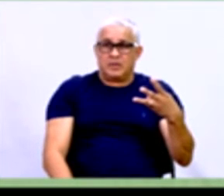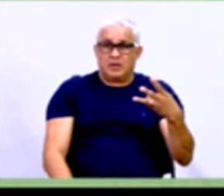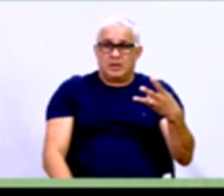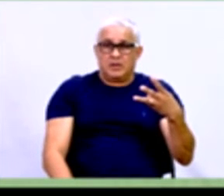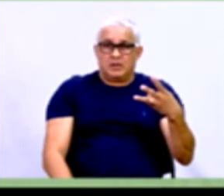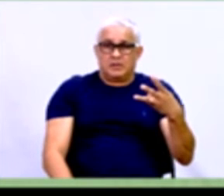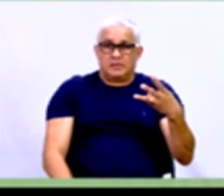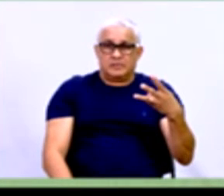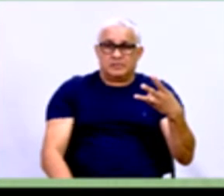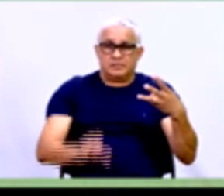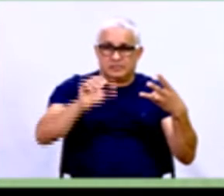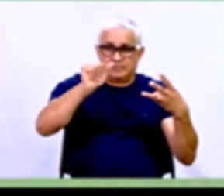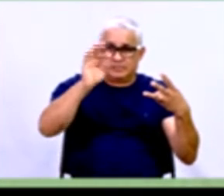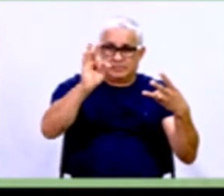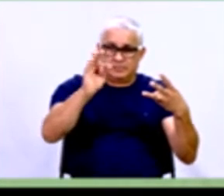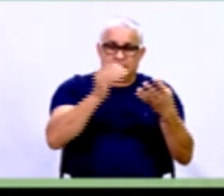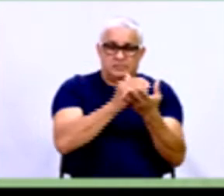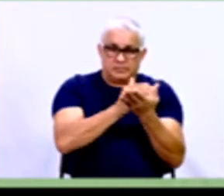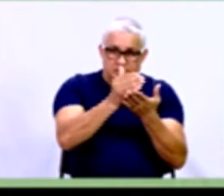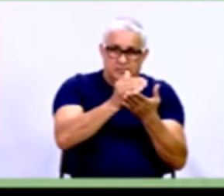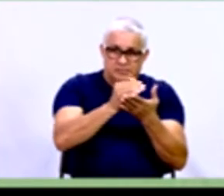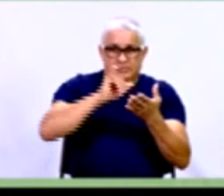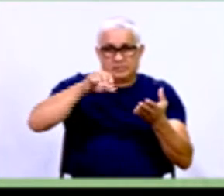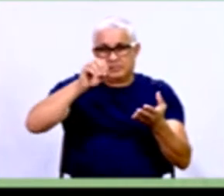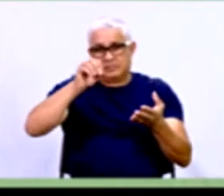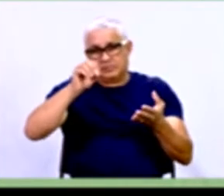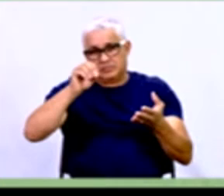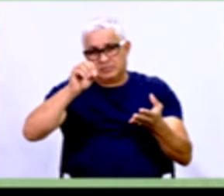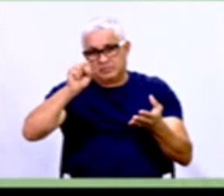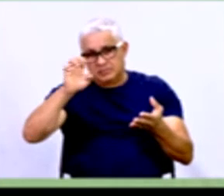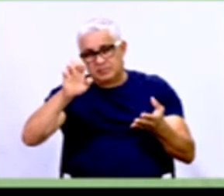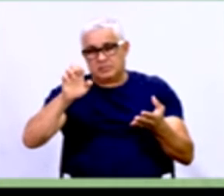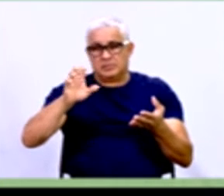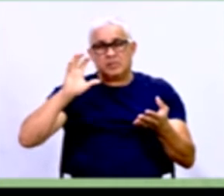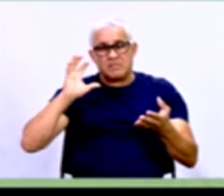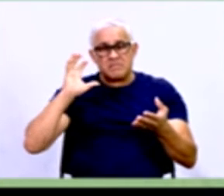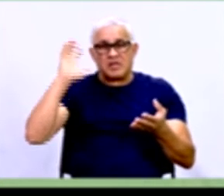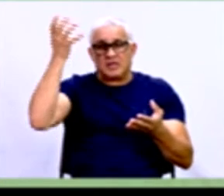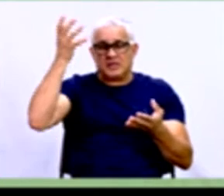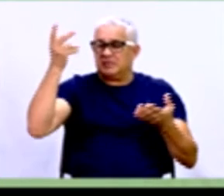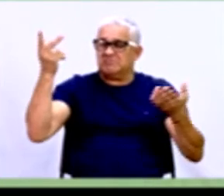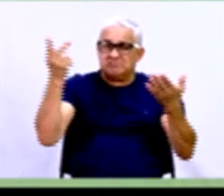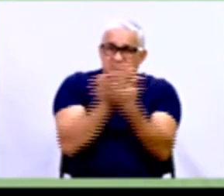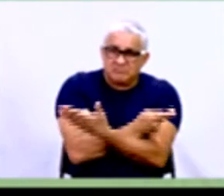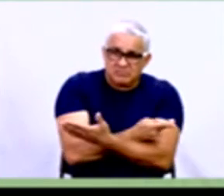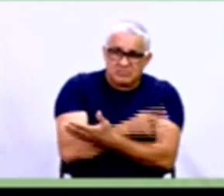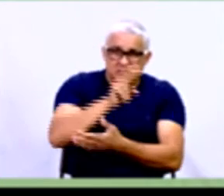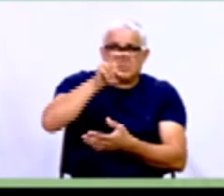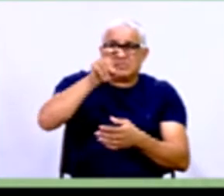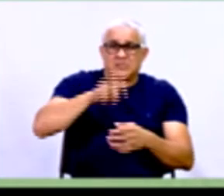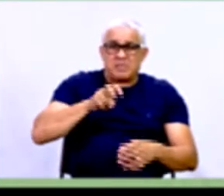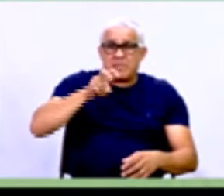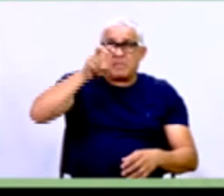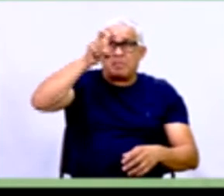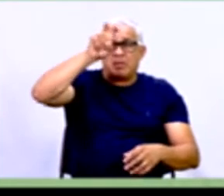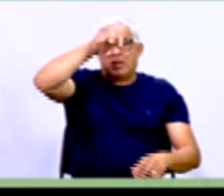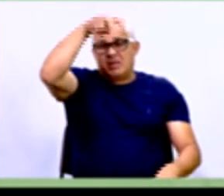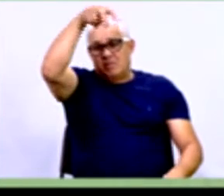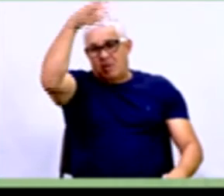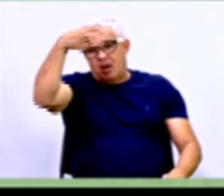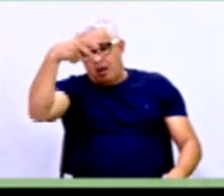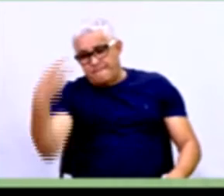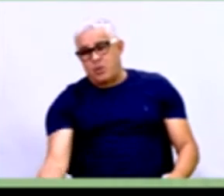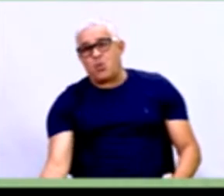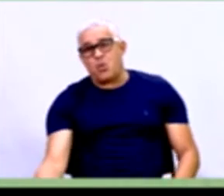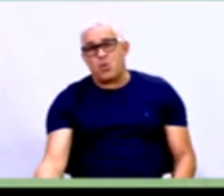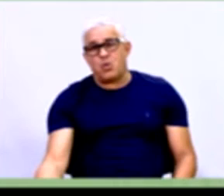CAT inicial. O José sofreu um acidente, ele caiu de uma escada e aí ele